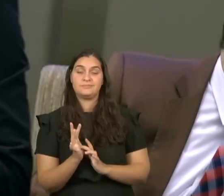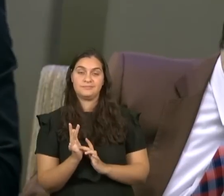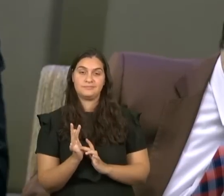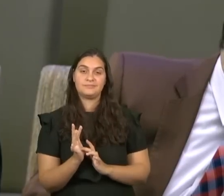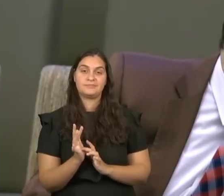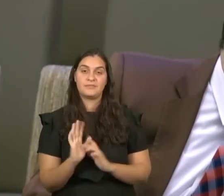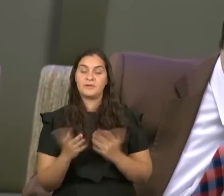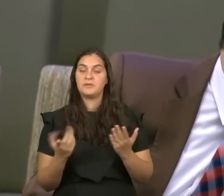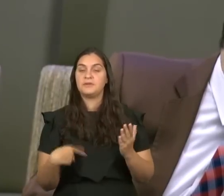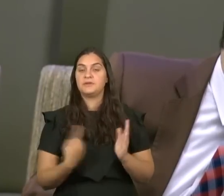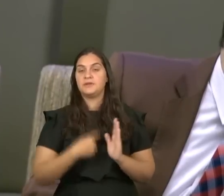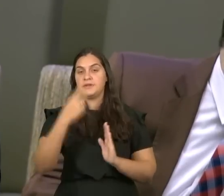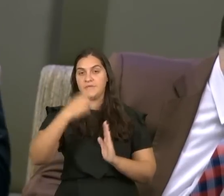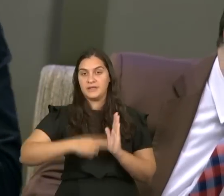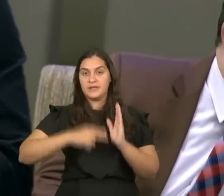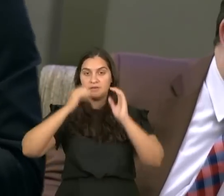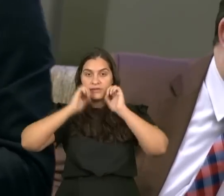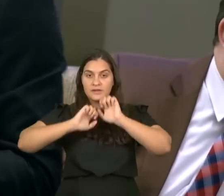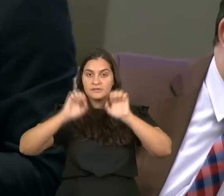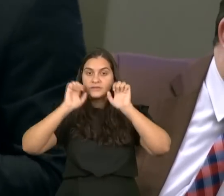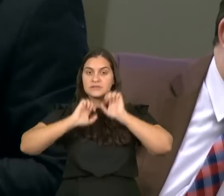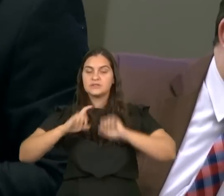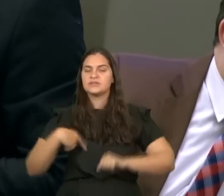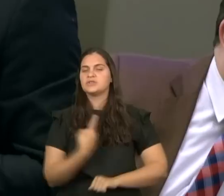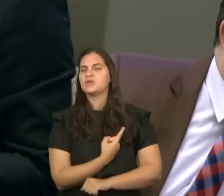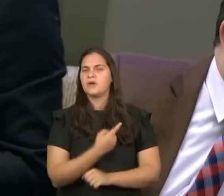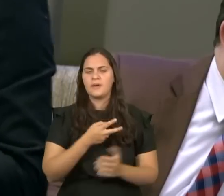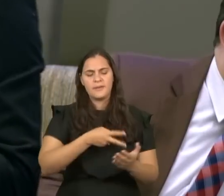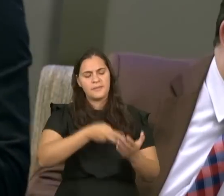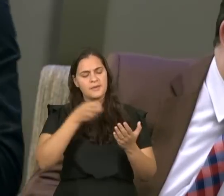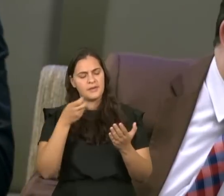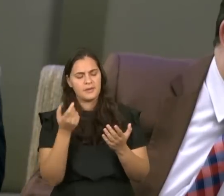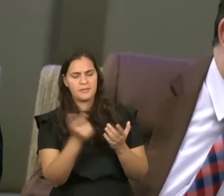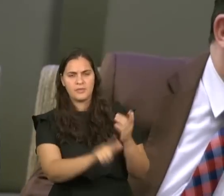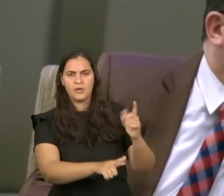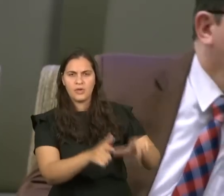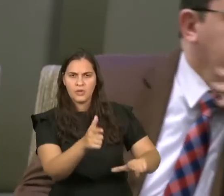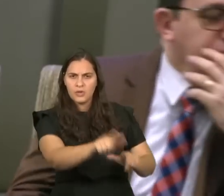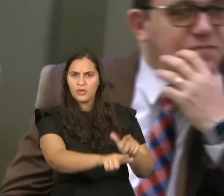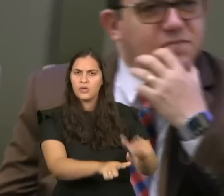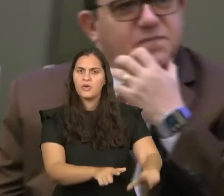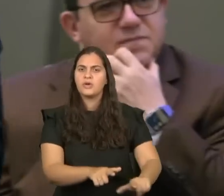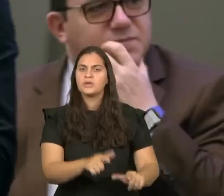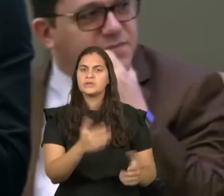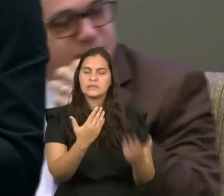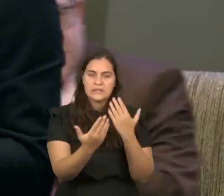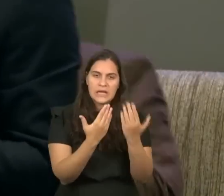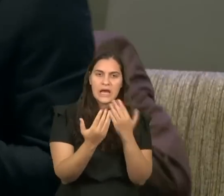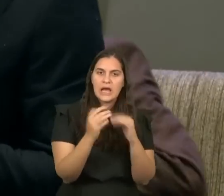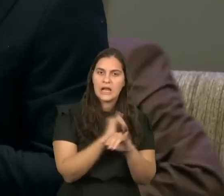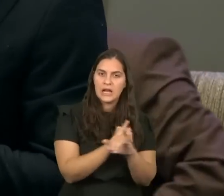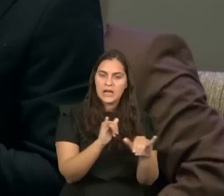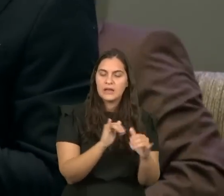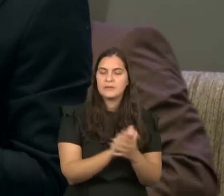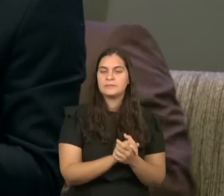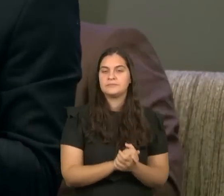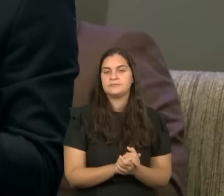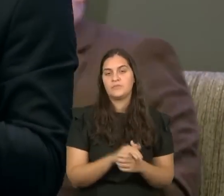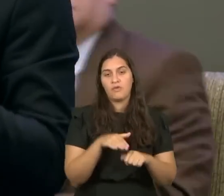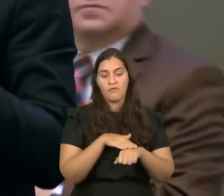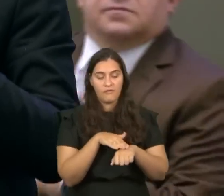nós vemos que há outros diálogos onde a singularidade do amor de